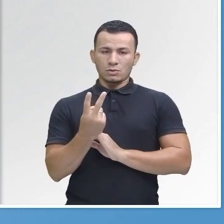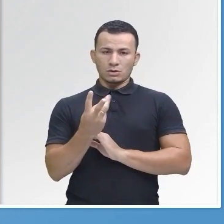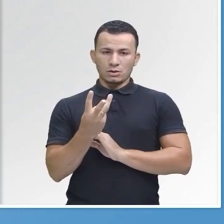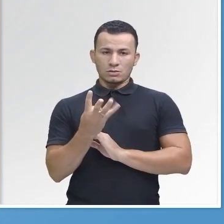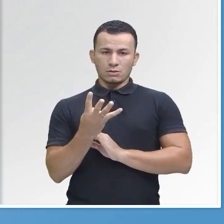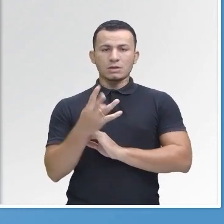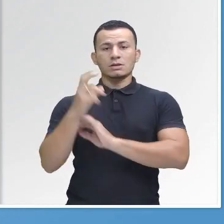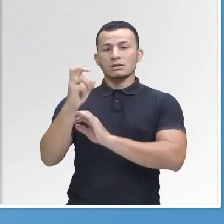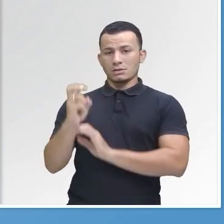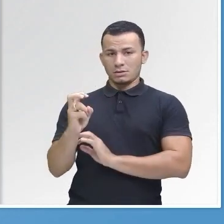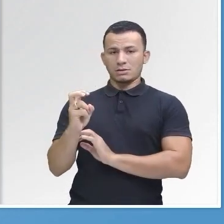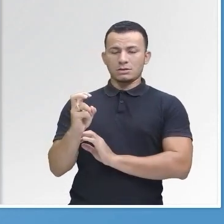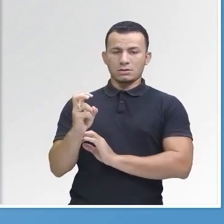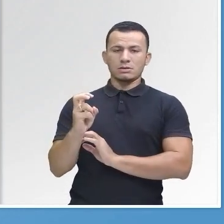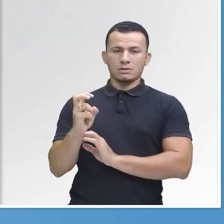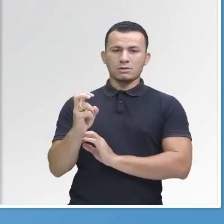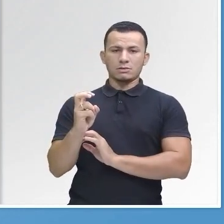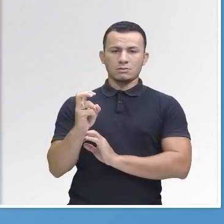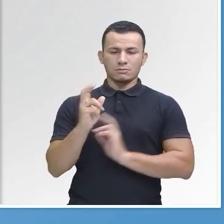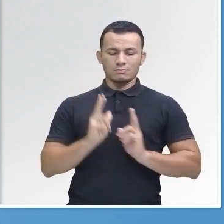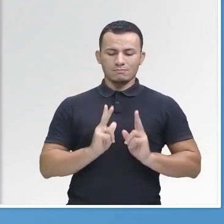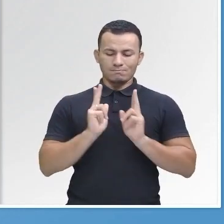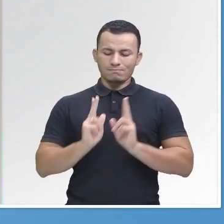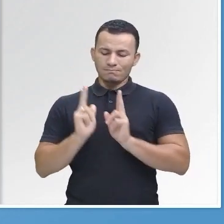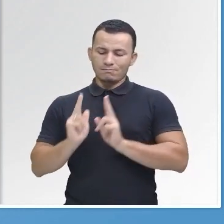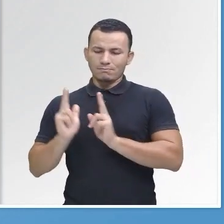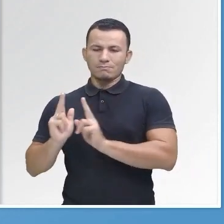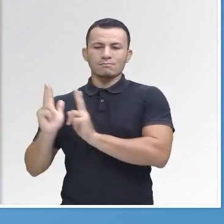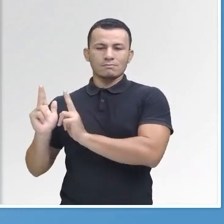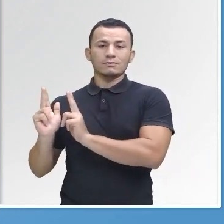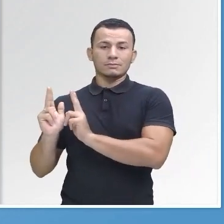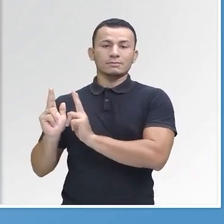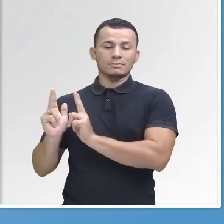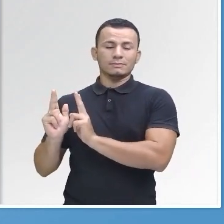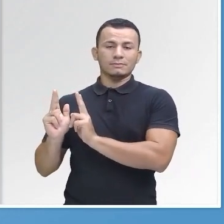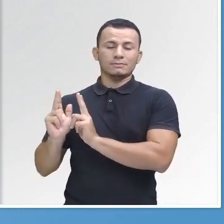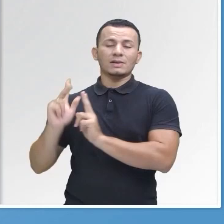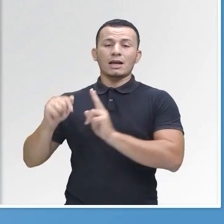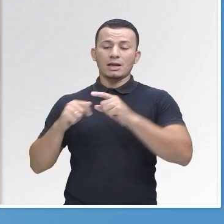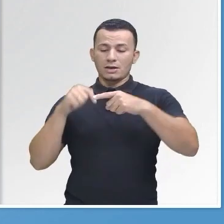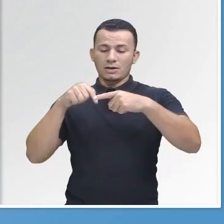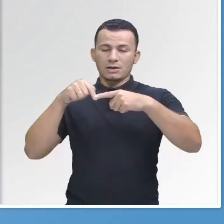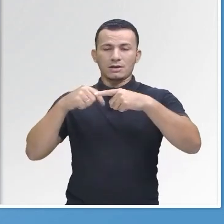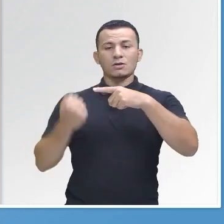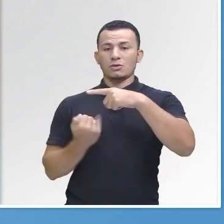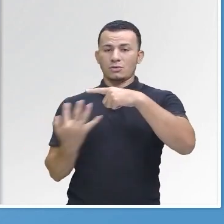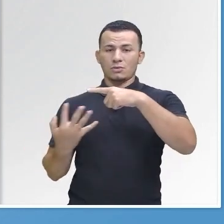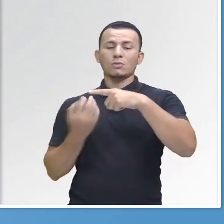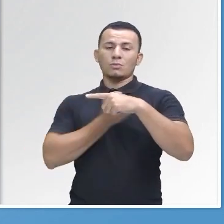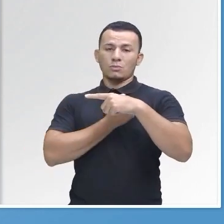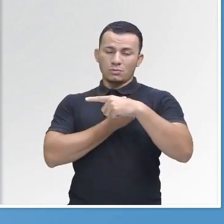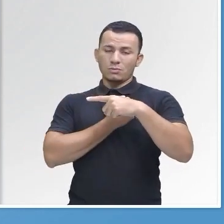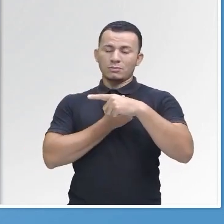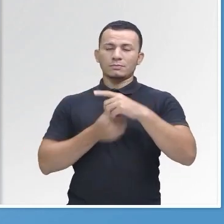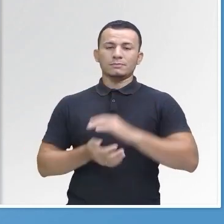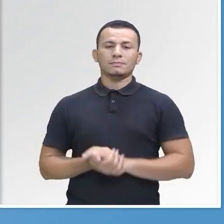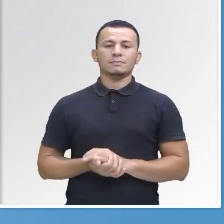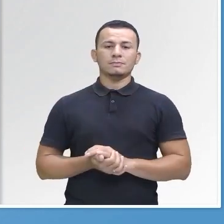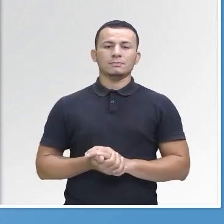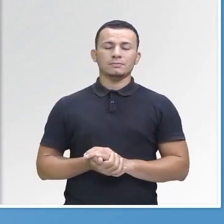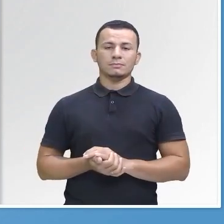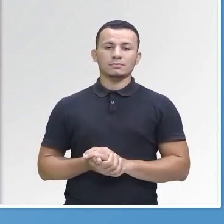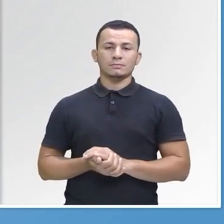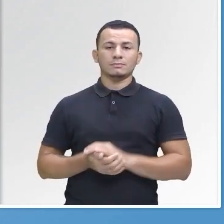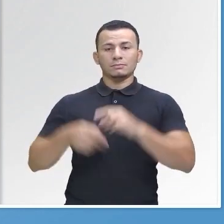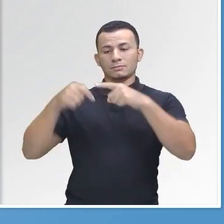foi dividida em 5 pedaços. Esse é o nosso denominador. Então, percebam, o nosso denominador aí